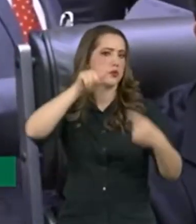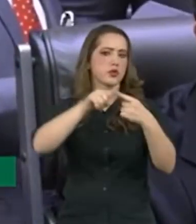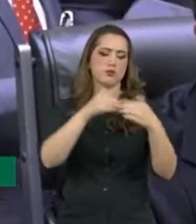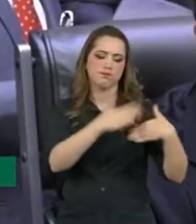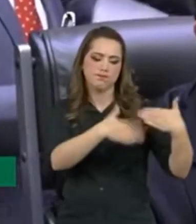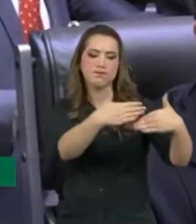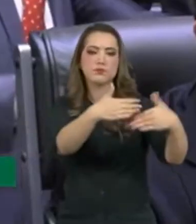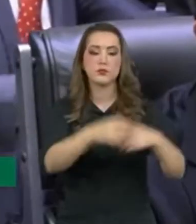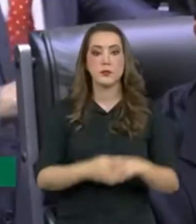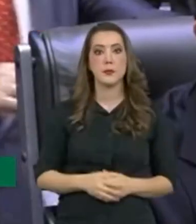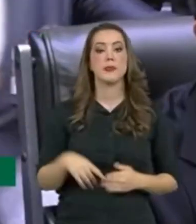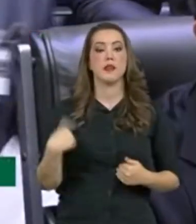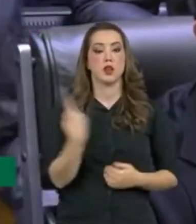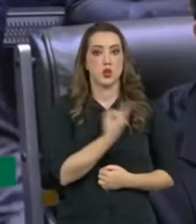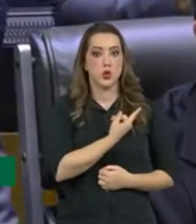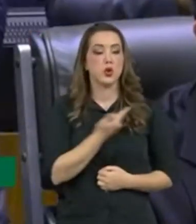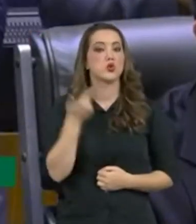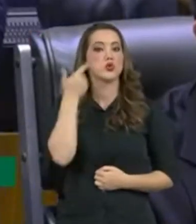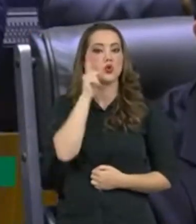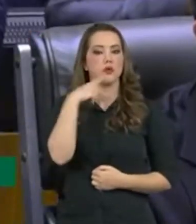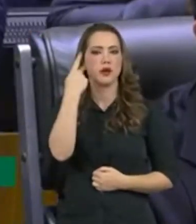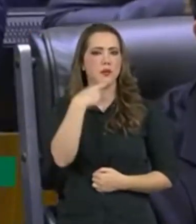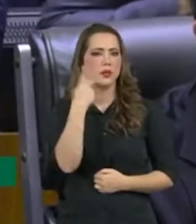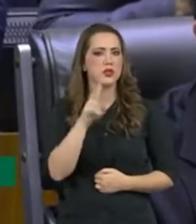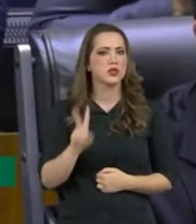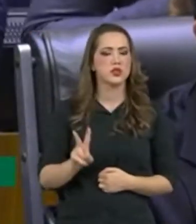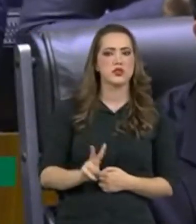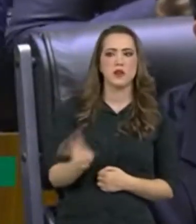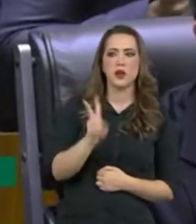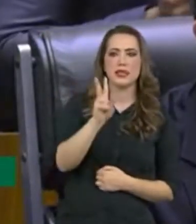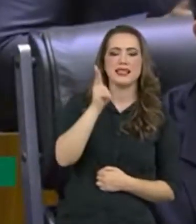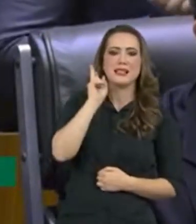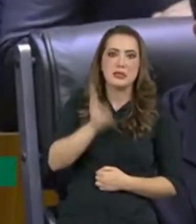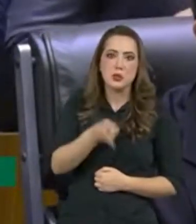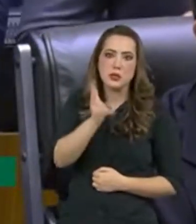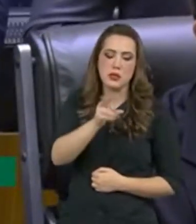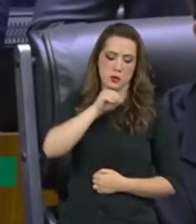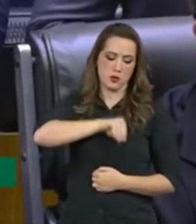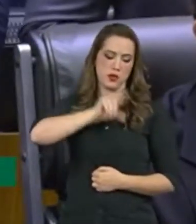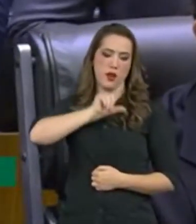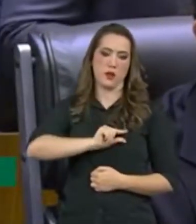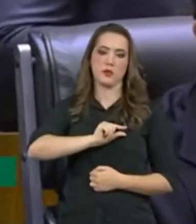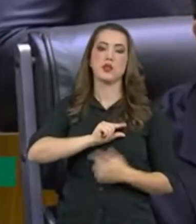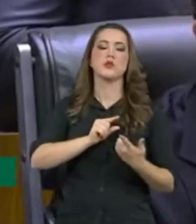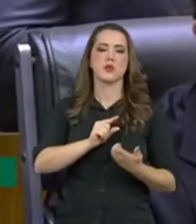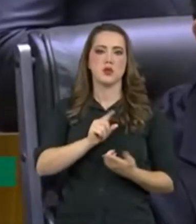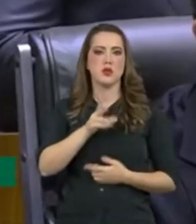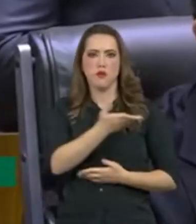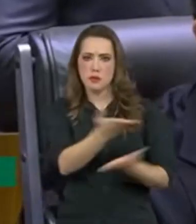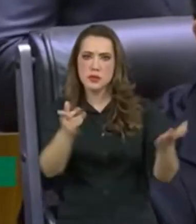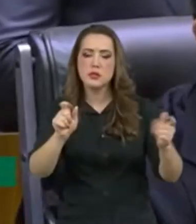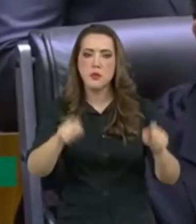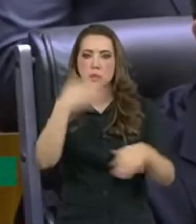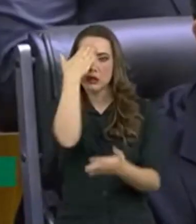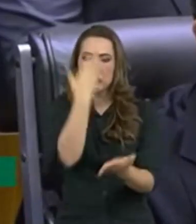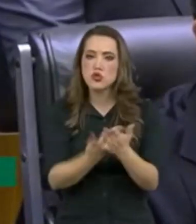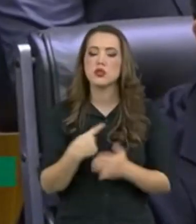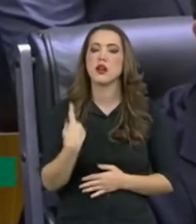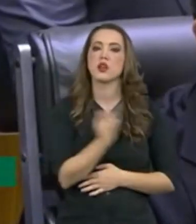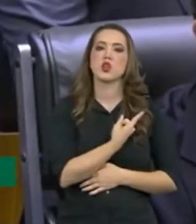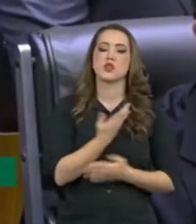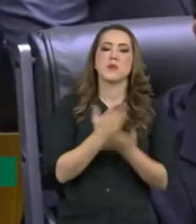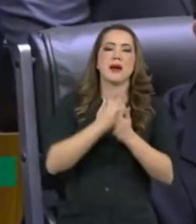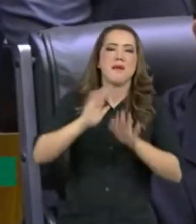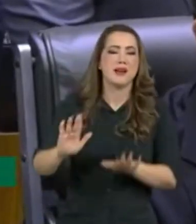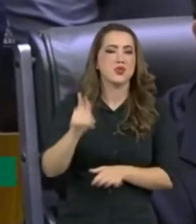processo. Vamos retomar a política de valorização permanente do salário mínimo e estejam certos de que vamos acabar